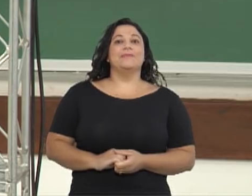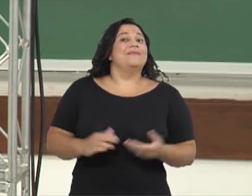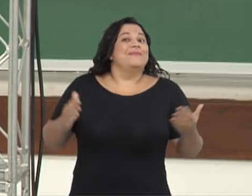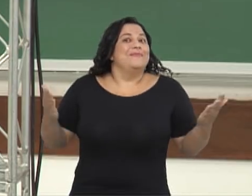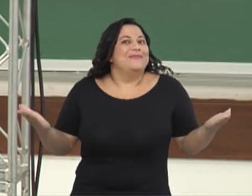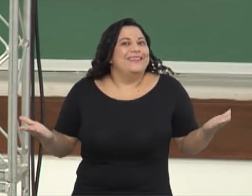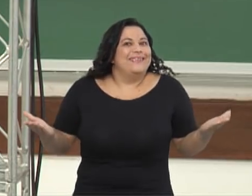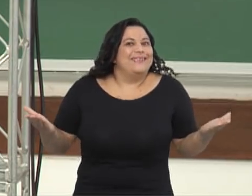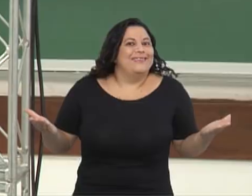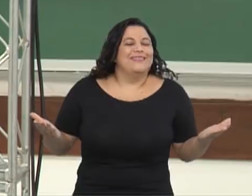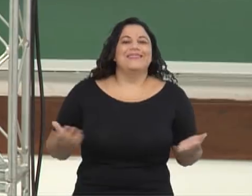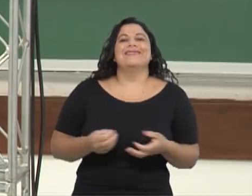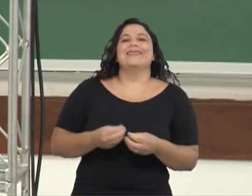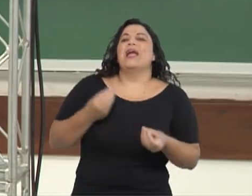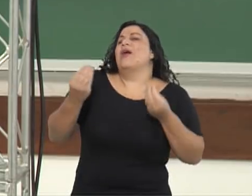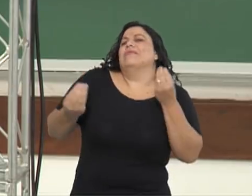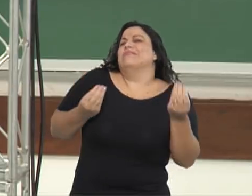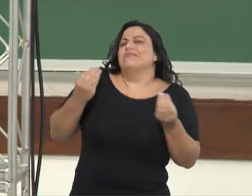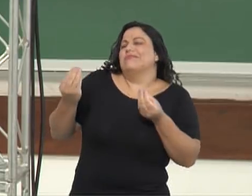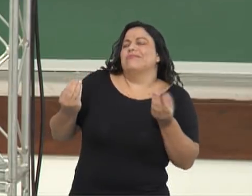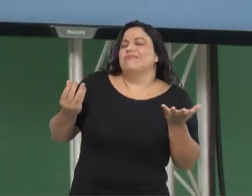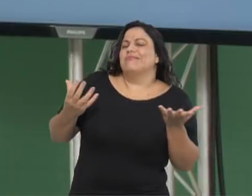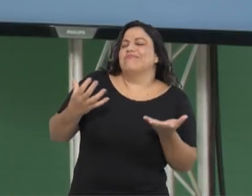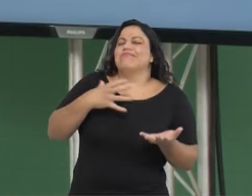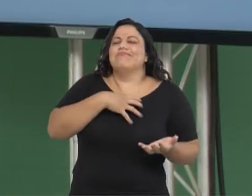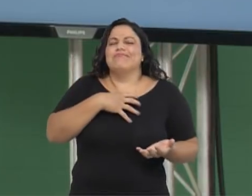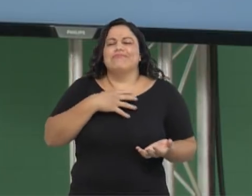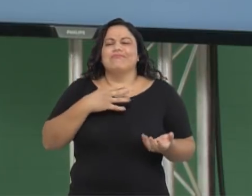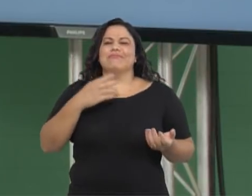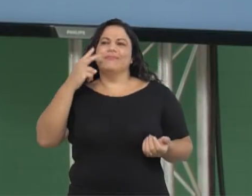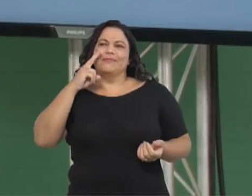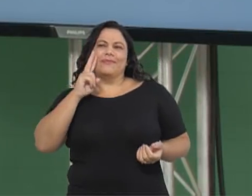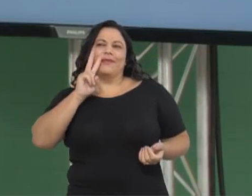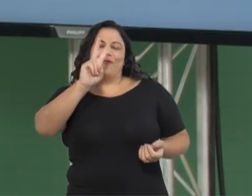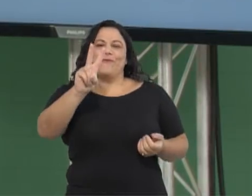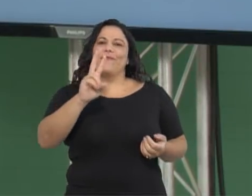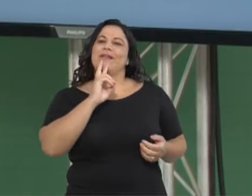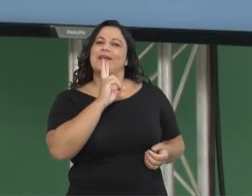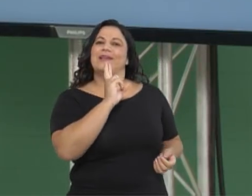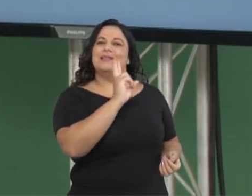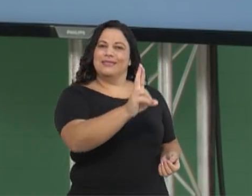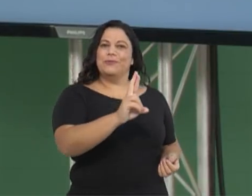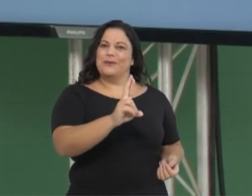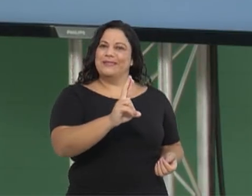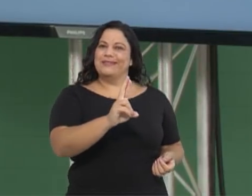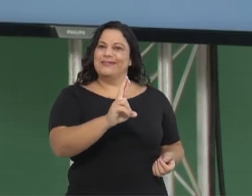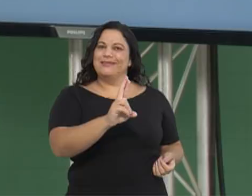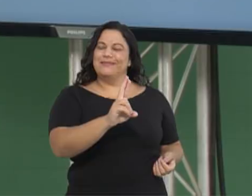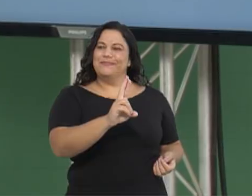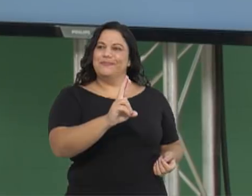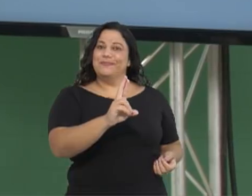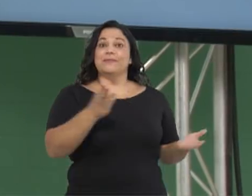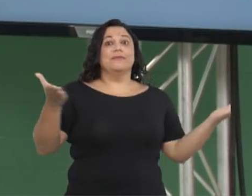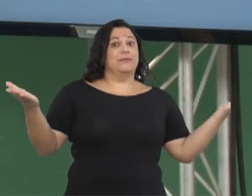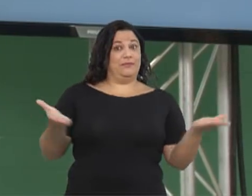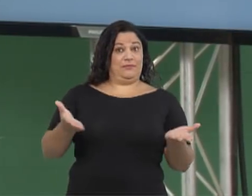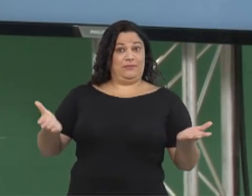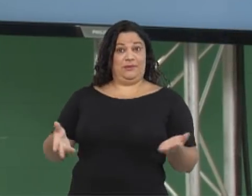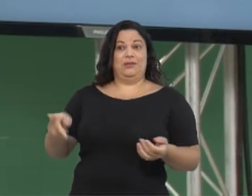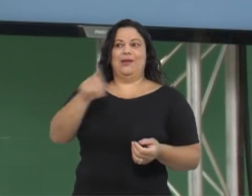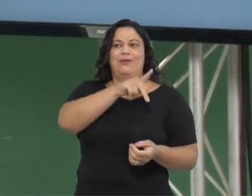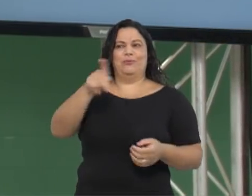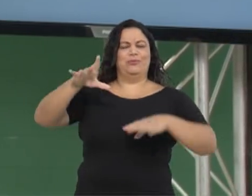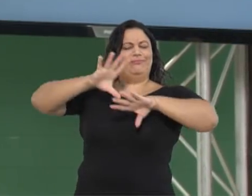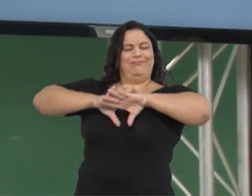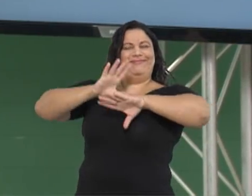E aí, como é que foi? Vamos conferir com o resultado da teacher? Agora a professora de matemática